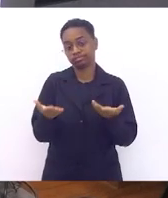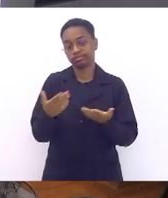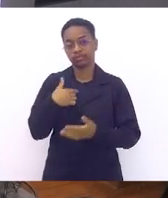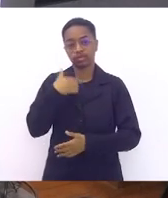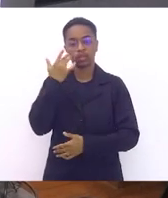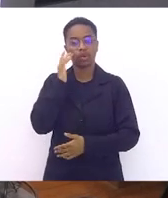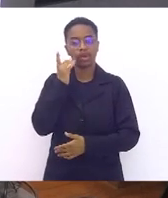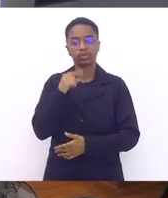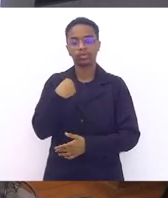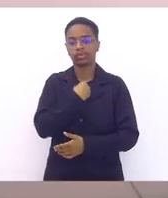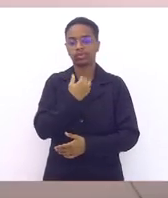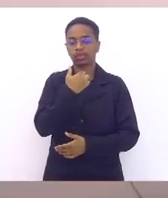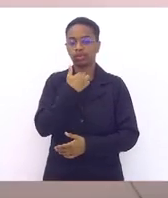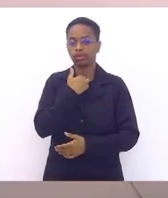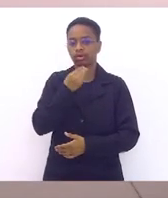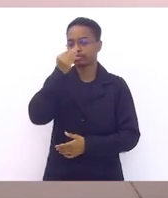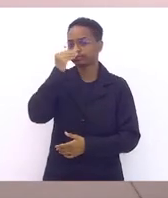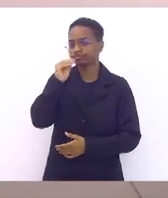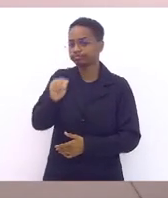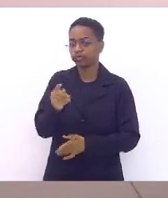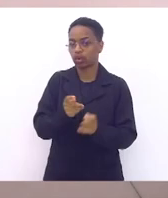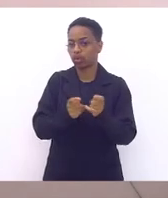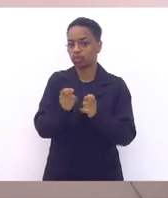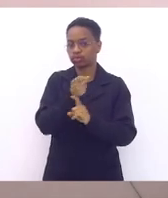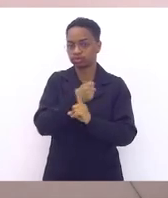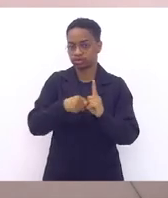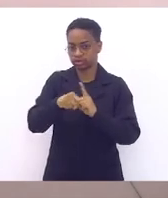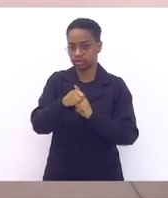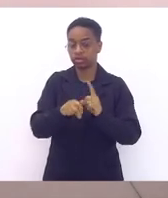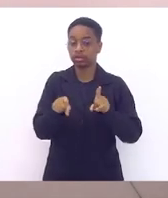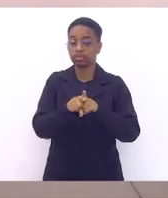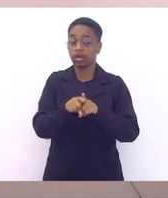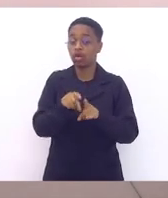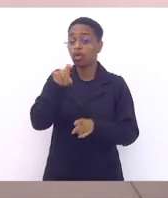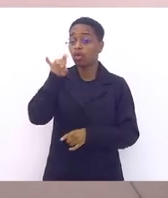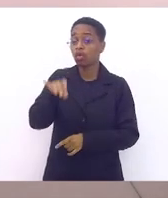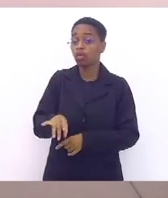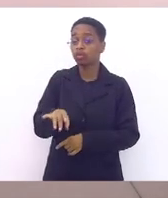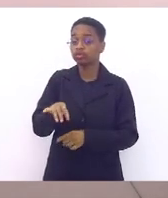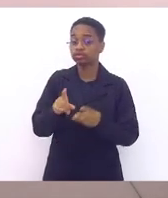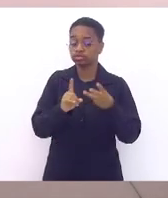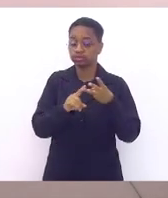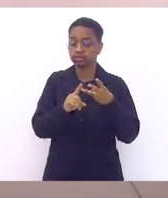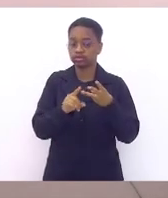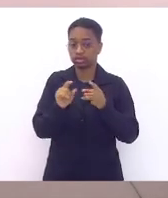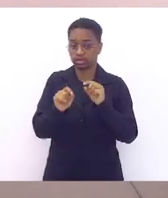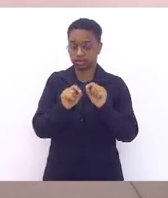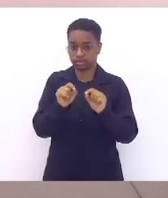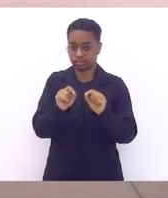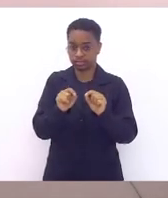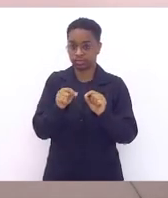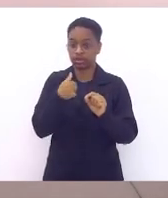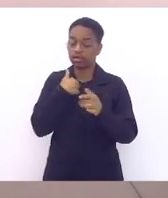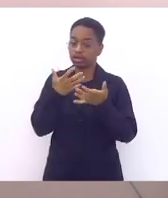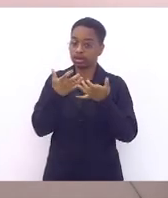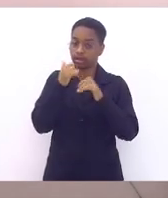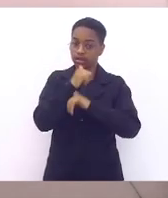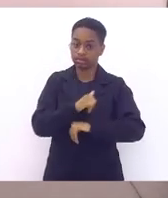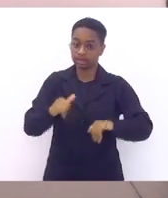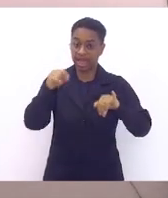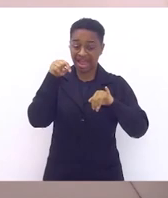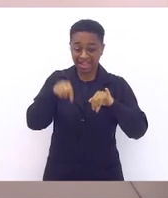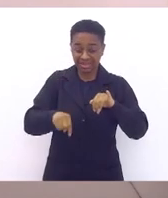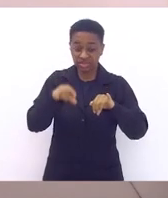não pode abrir mão desse controle social. E, por último, não menos importante, é dizer que essa frente não